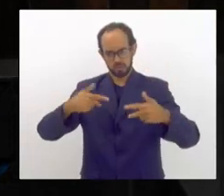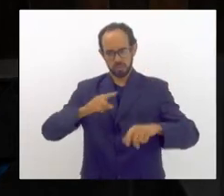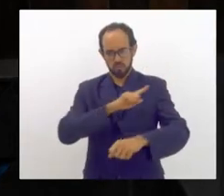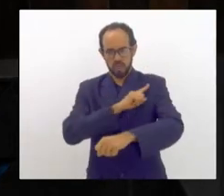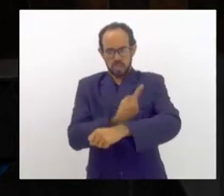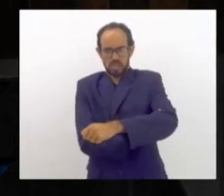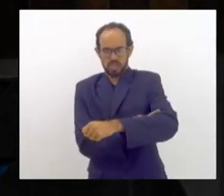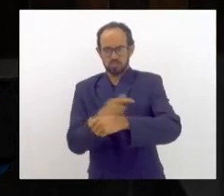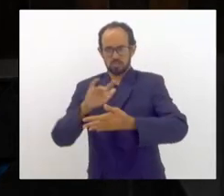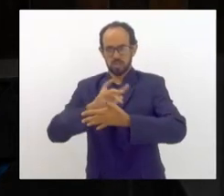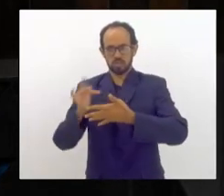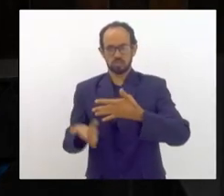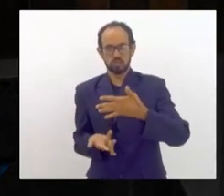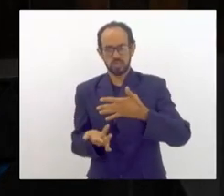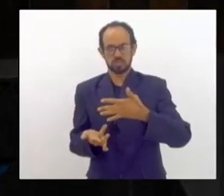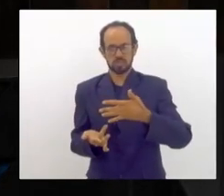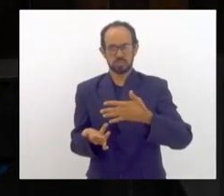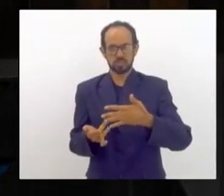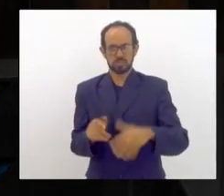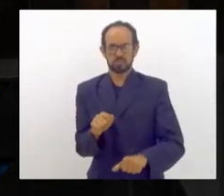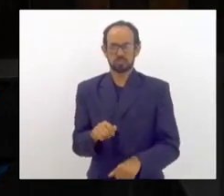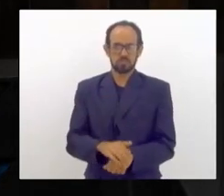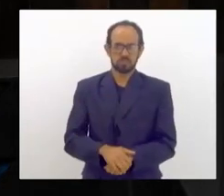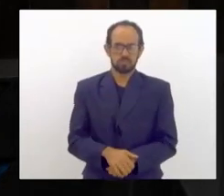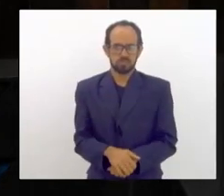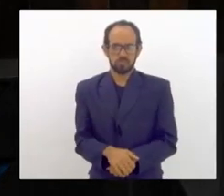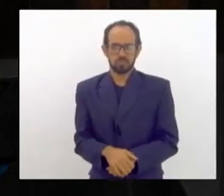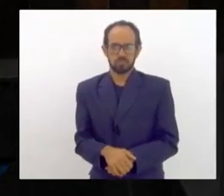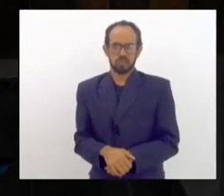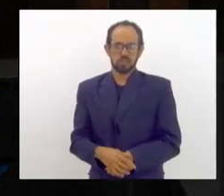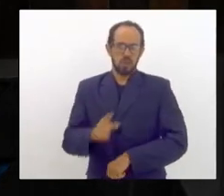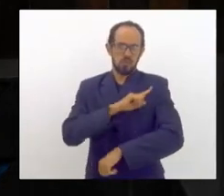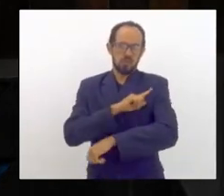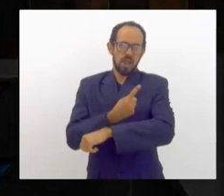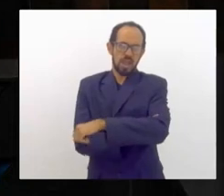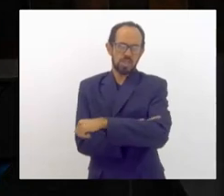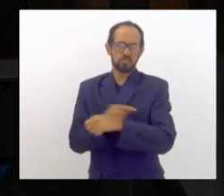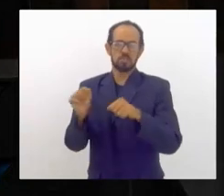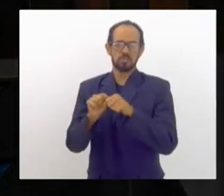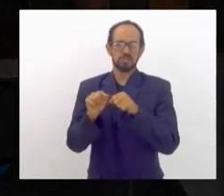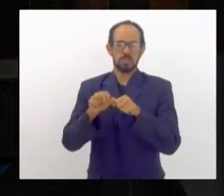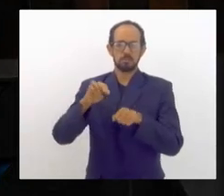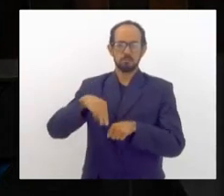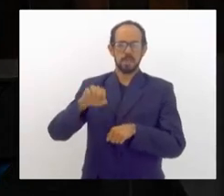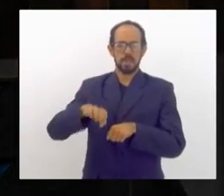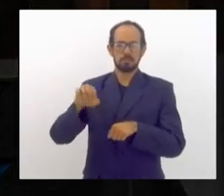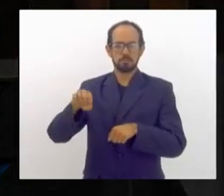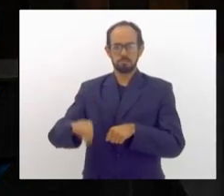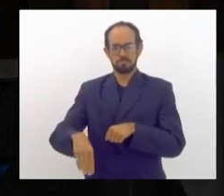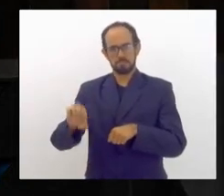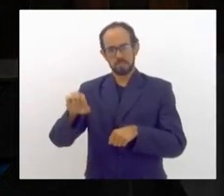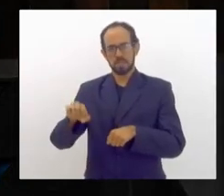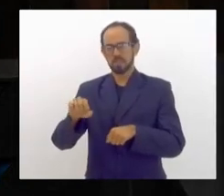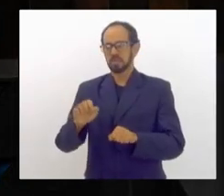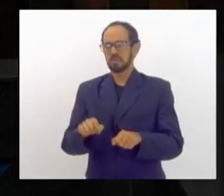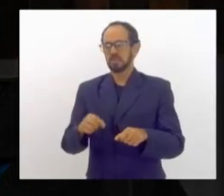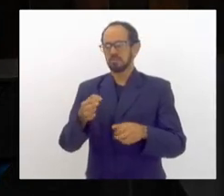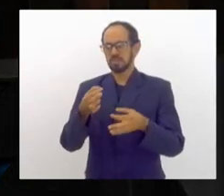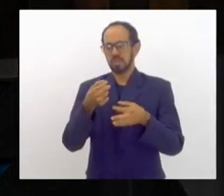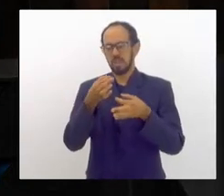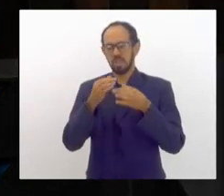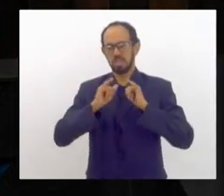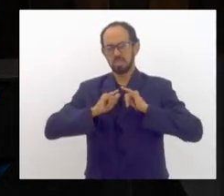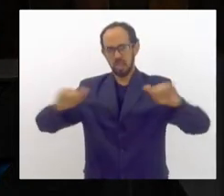redes sociais. Muito valentes para fazer meme de internet, para fazer denúncia, muitas vezes